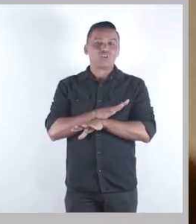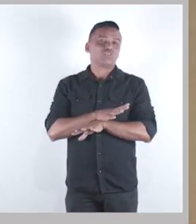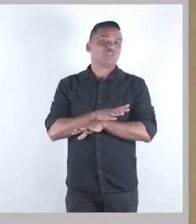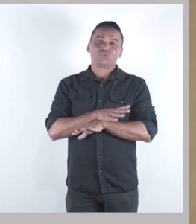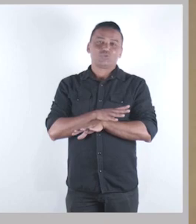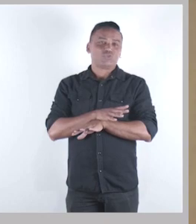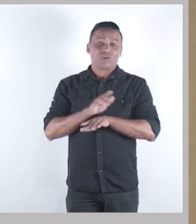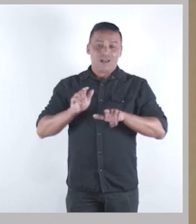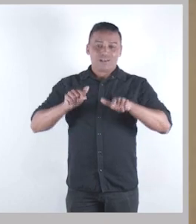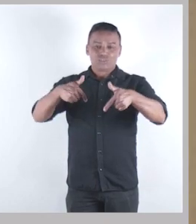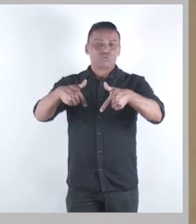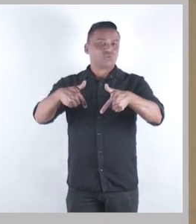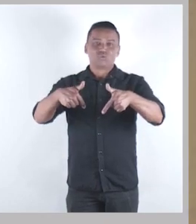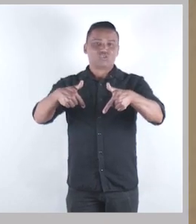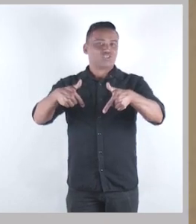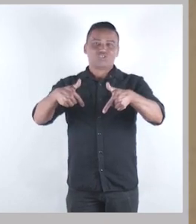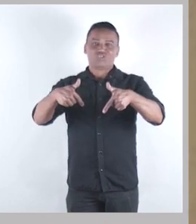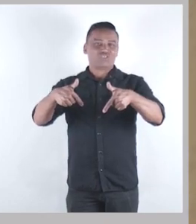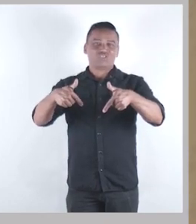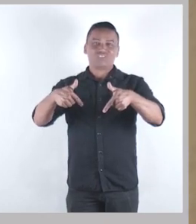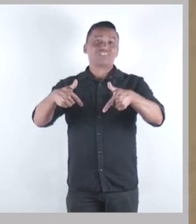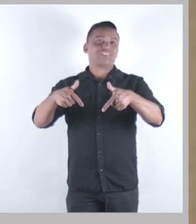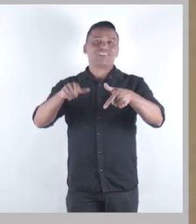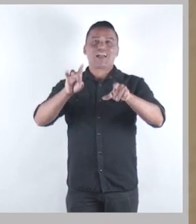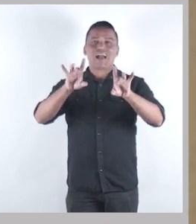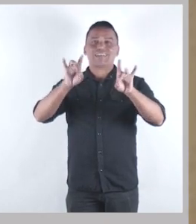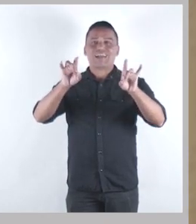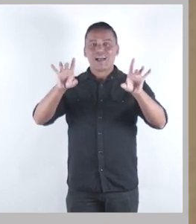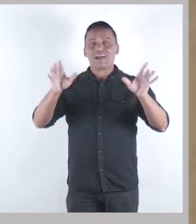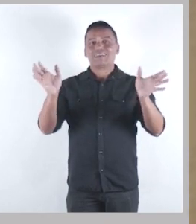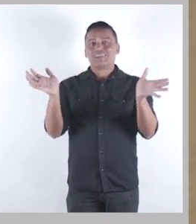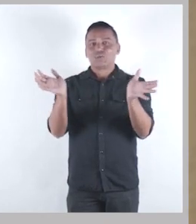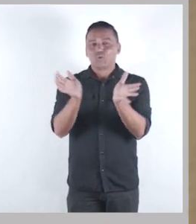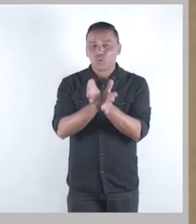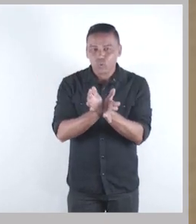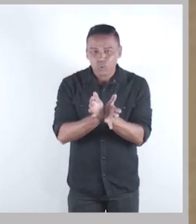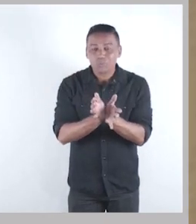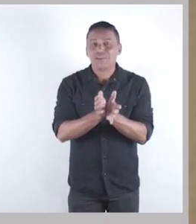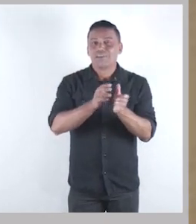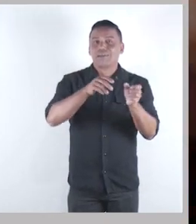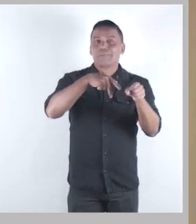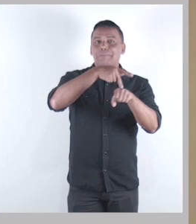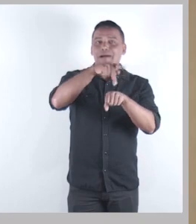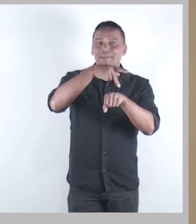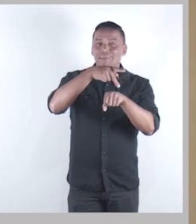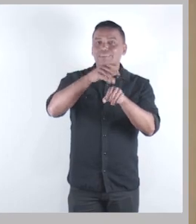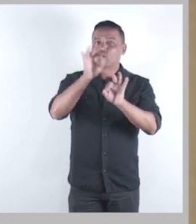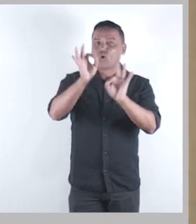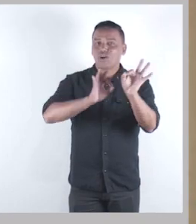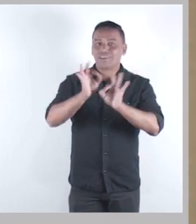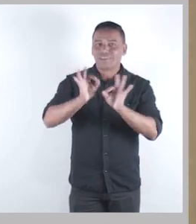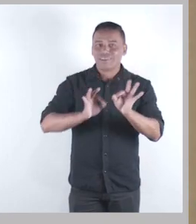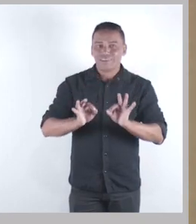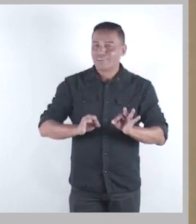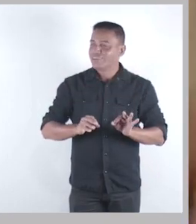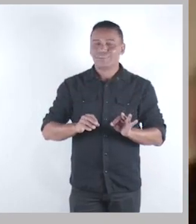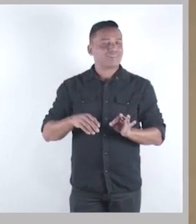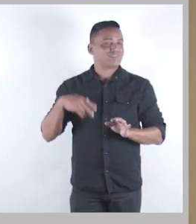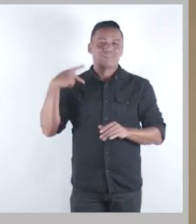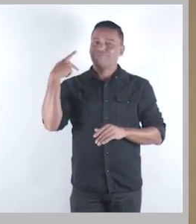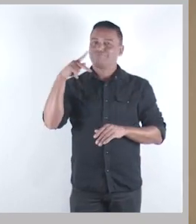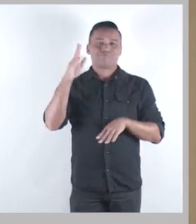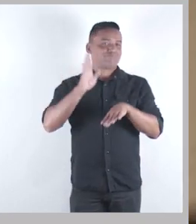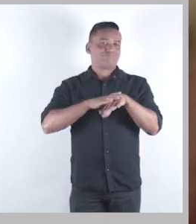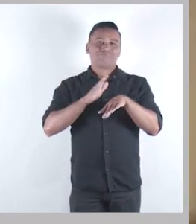pequenas ações são ótimas, né? E cada clube do livro no país organiza as suas próprias atividades de acordo com a